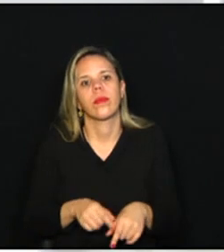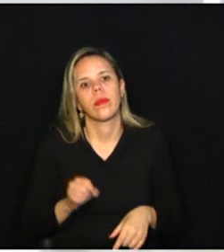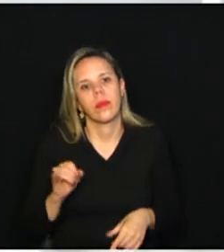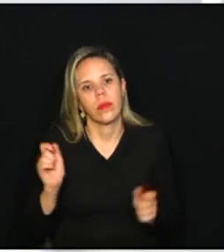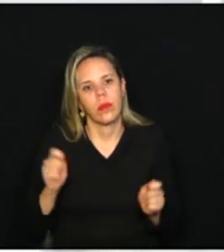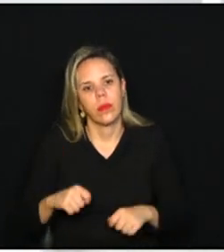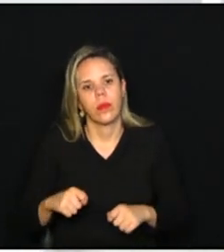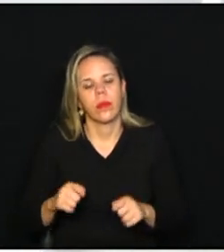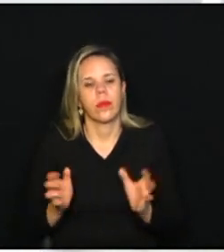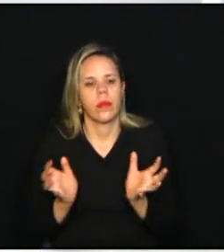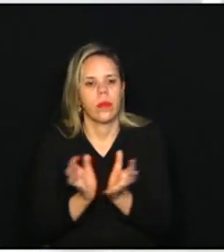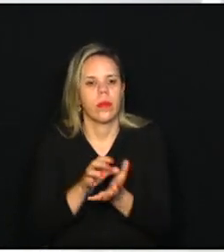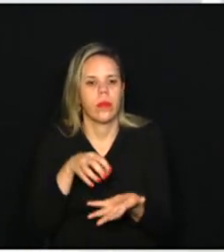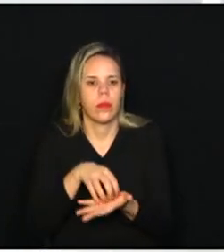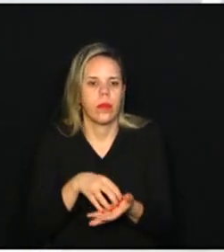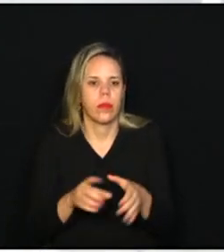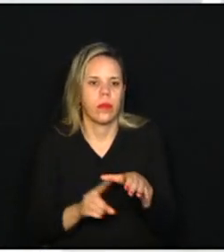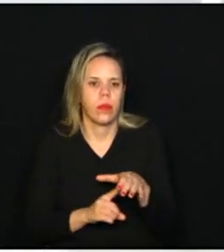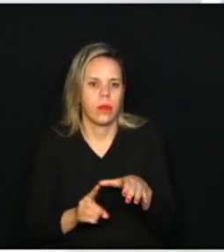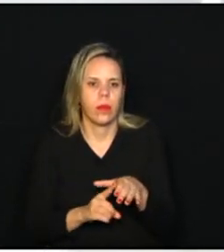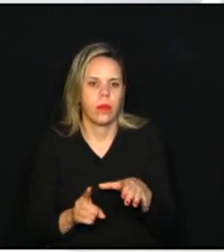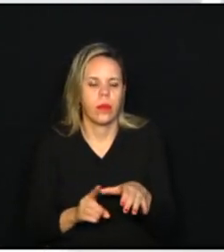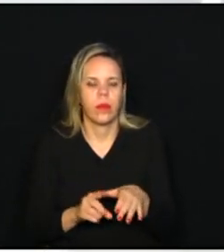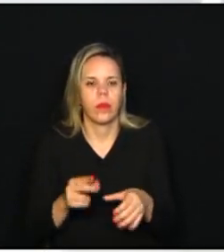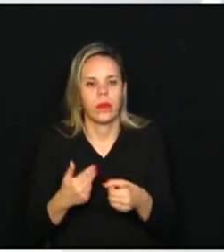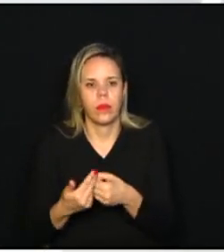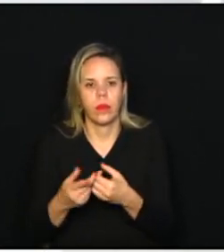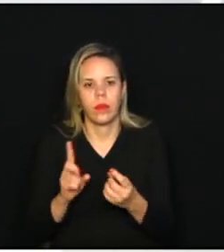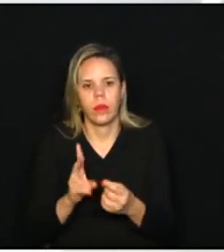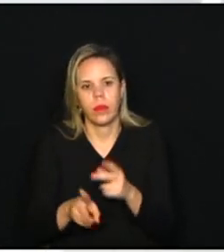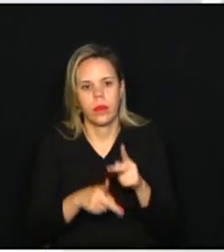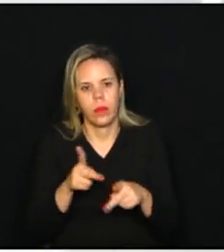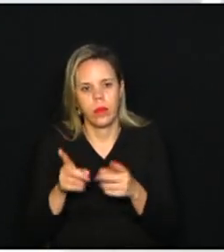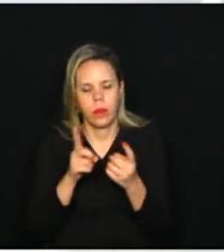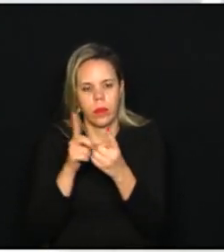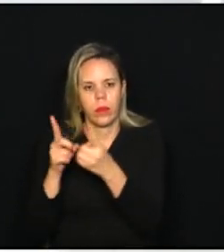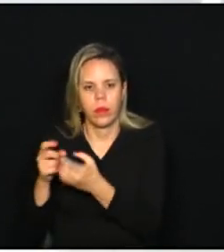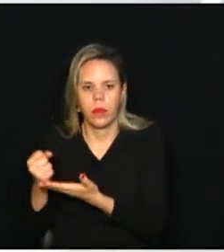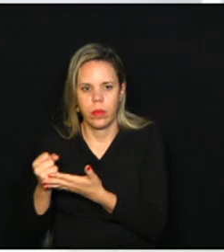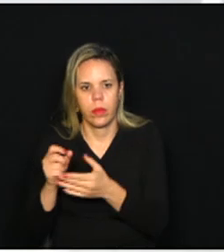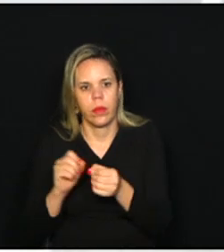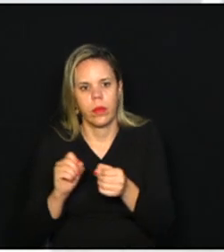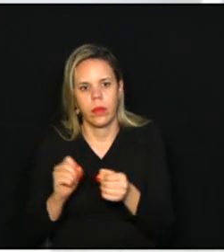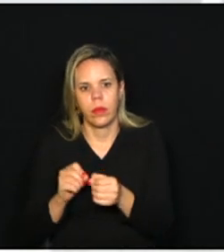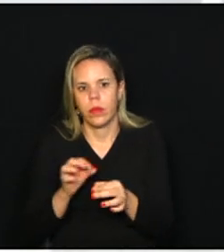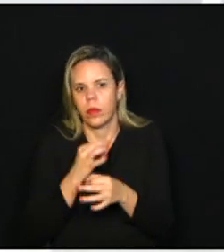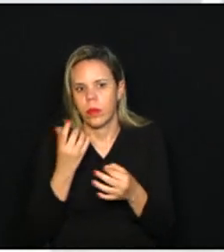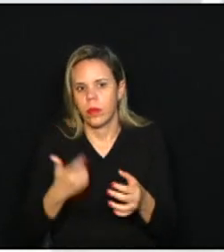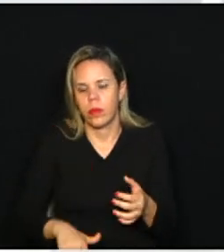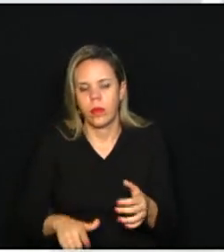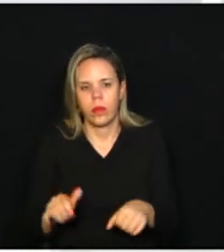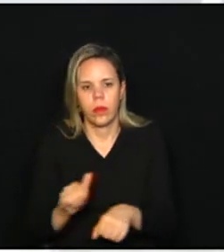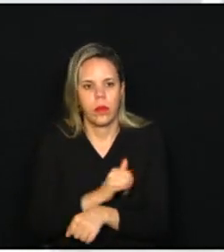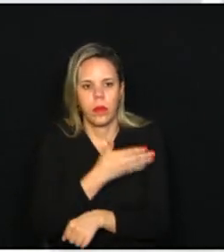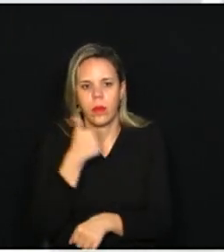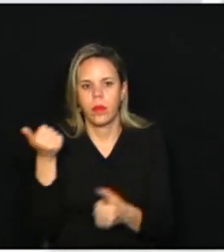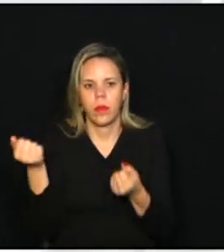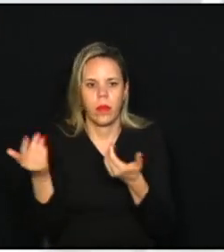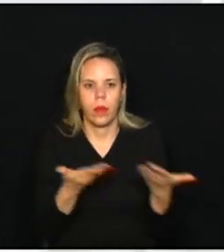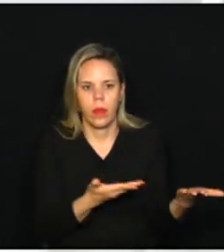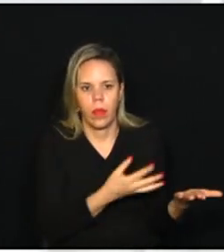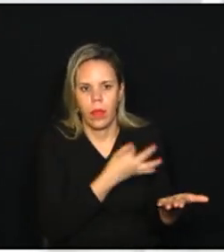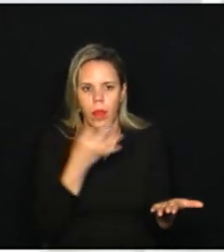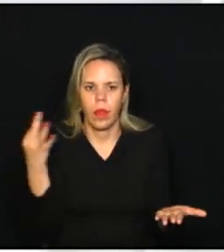puser o laboratório à disposição, se a Unicamp continuar tendo pessoas que façam mais uma estratégia, será muito